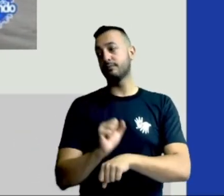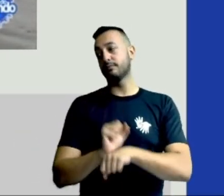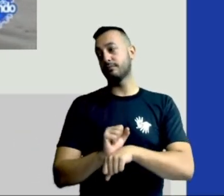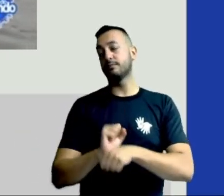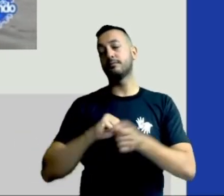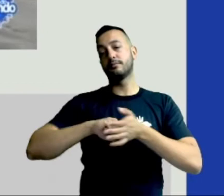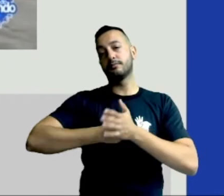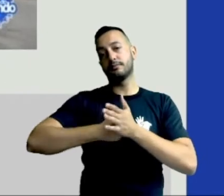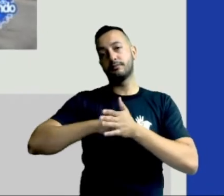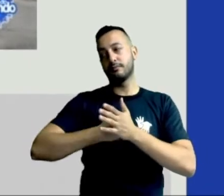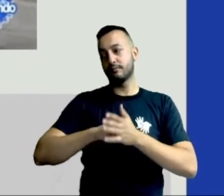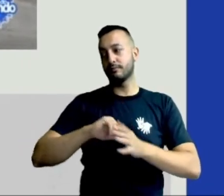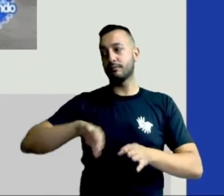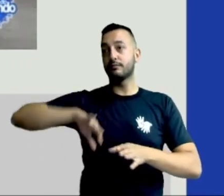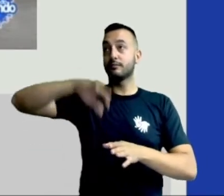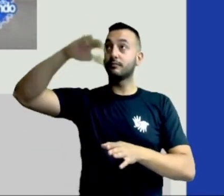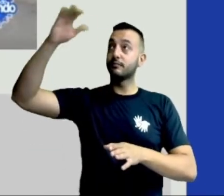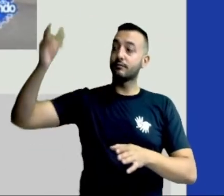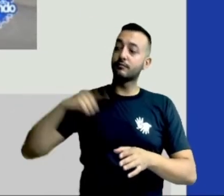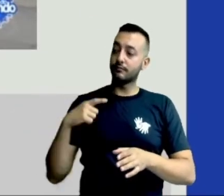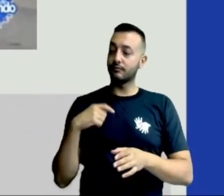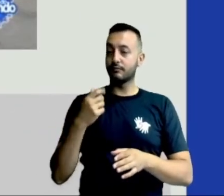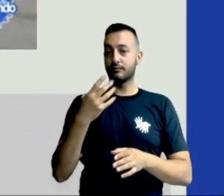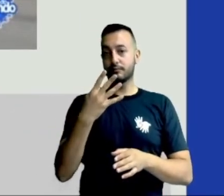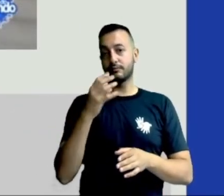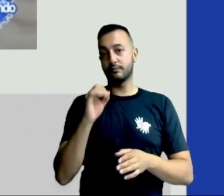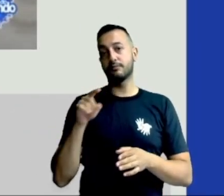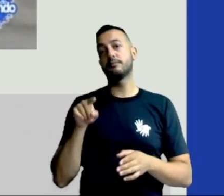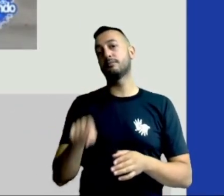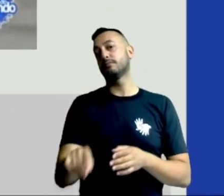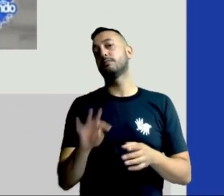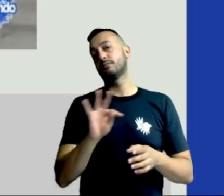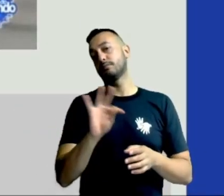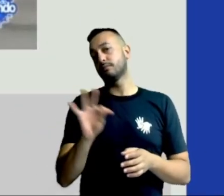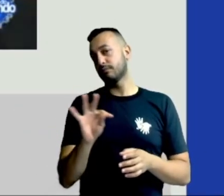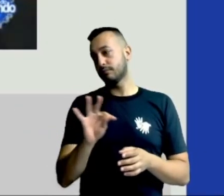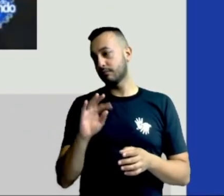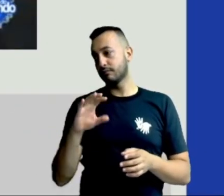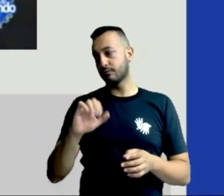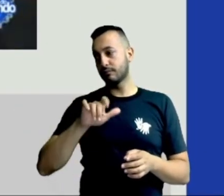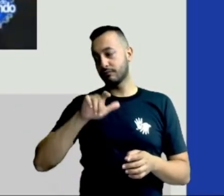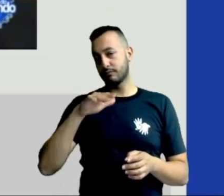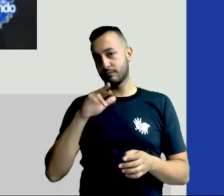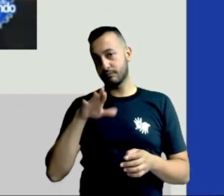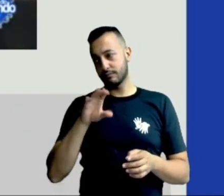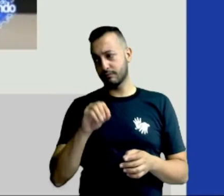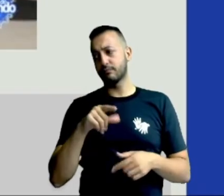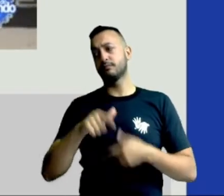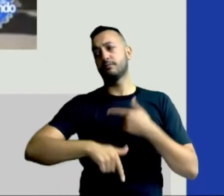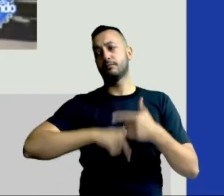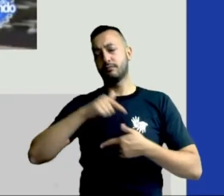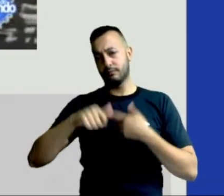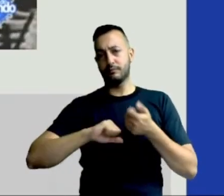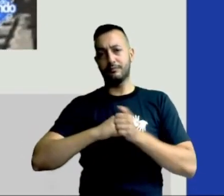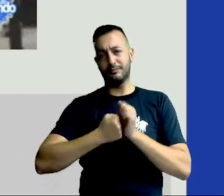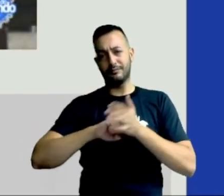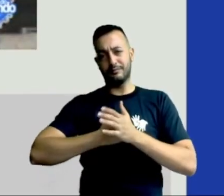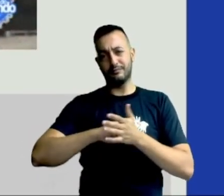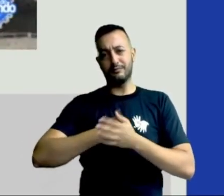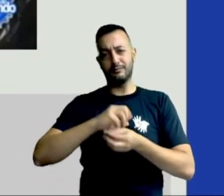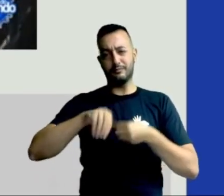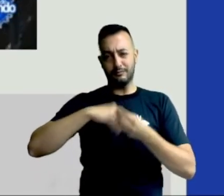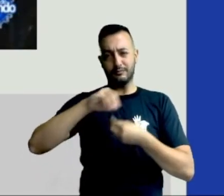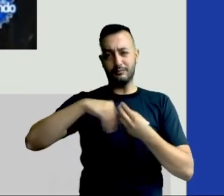moído. Nessa pilha tem 40 mil toneladas de calcário. Aqui eles têm um trabalhão que é misturar muito bem esse